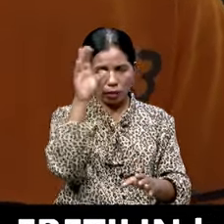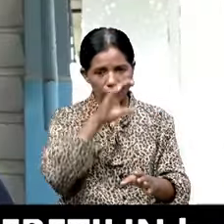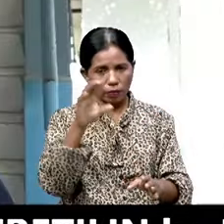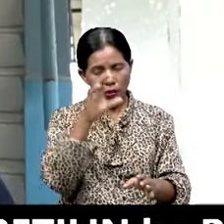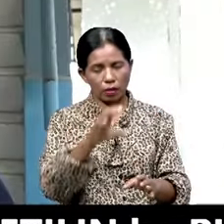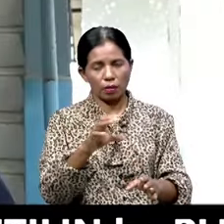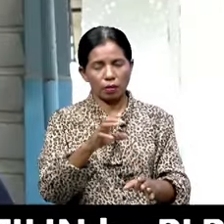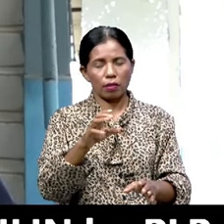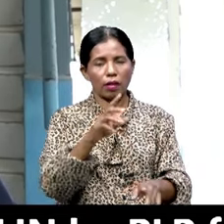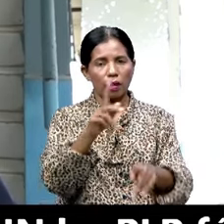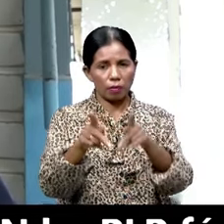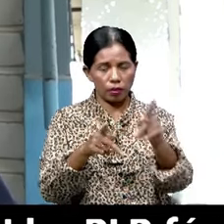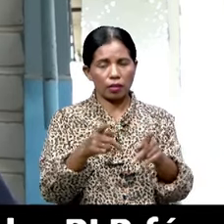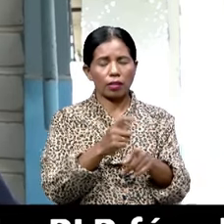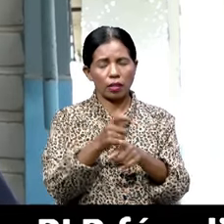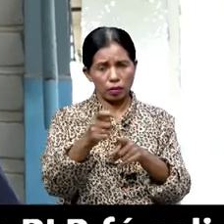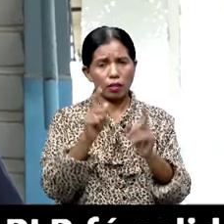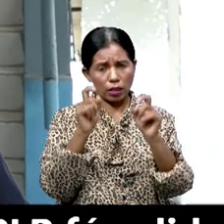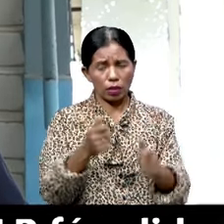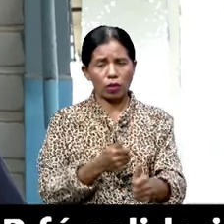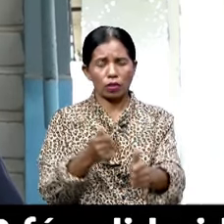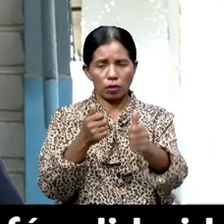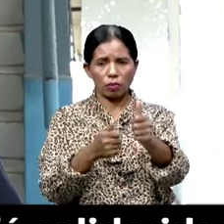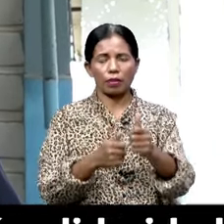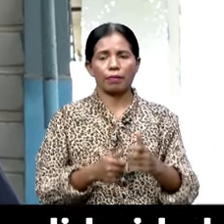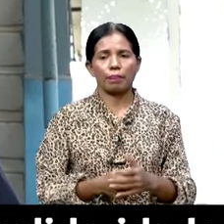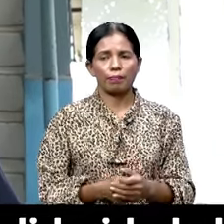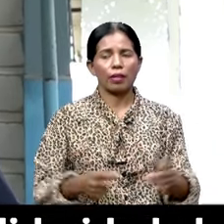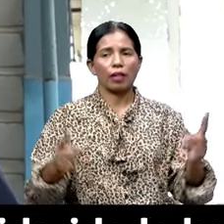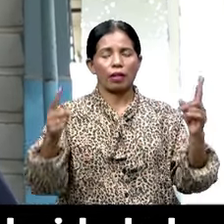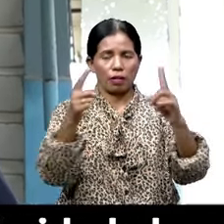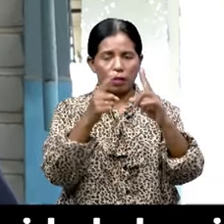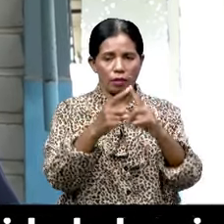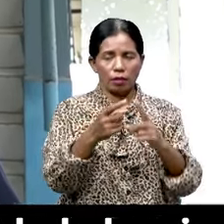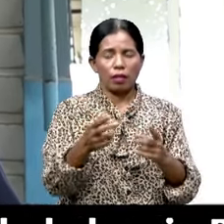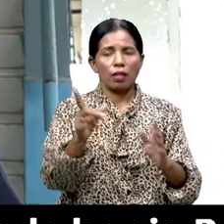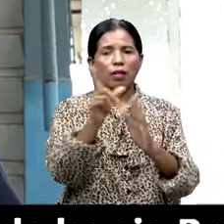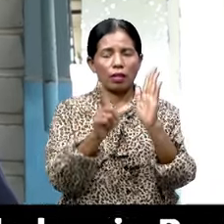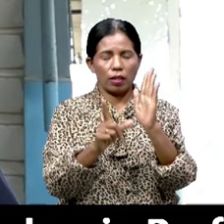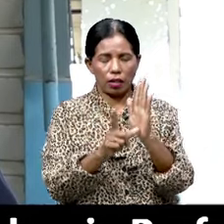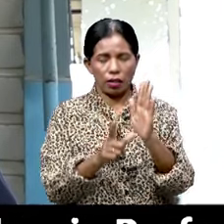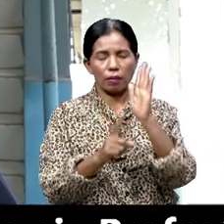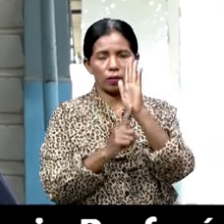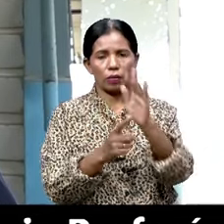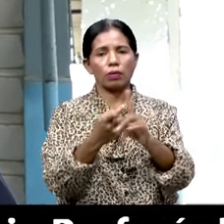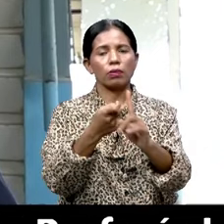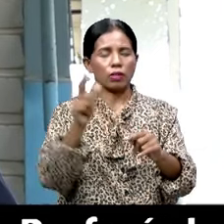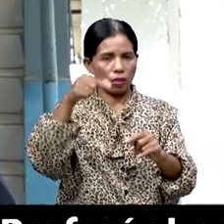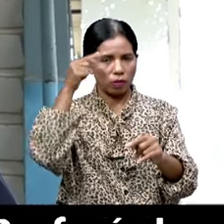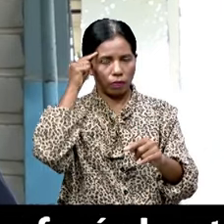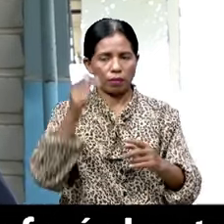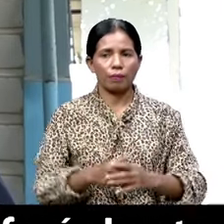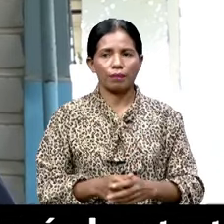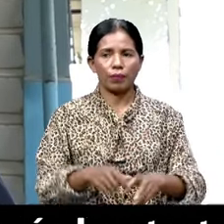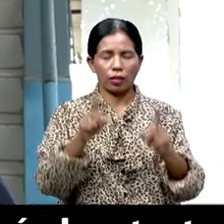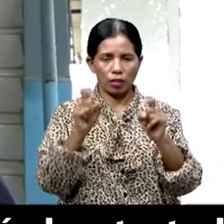ikata tenki kumpri. Tem que cumprir ba resolução nebe maka fosai os governo.